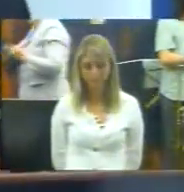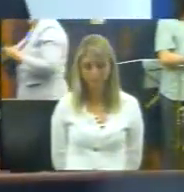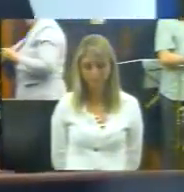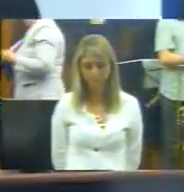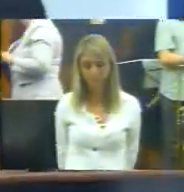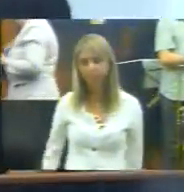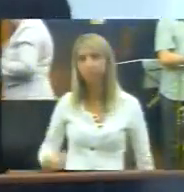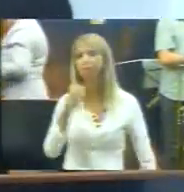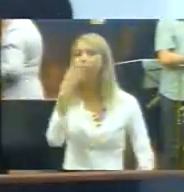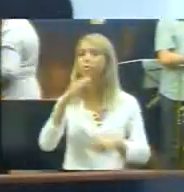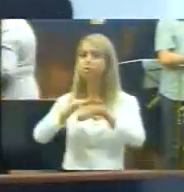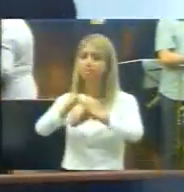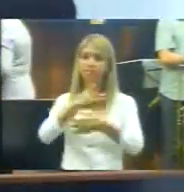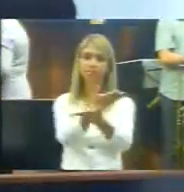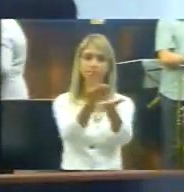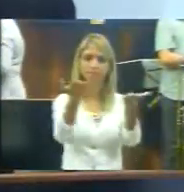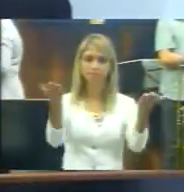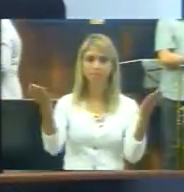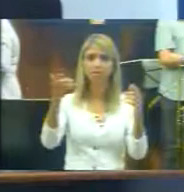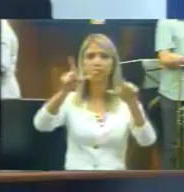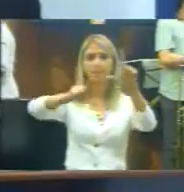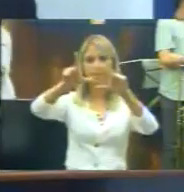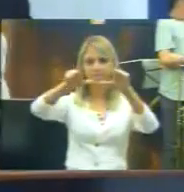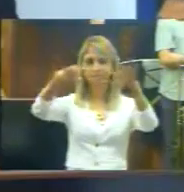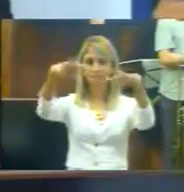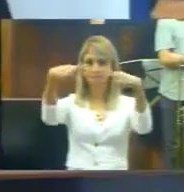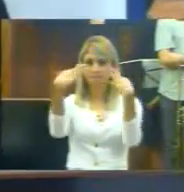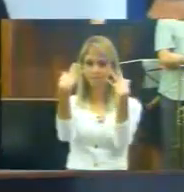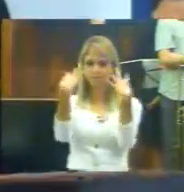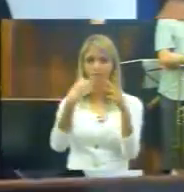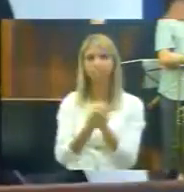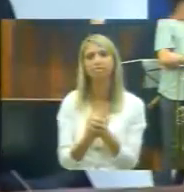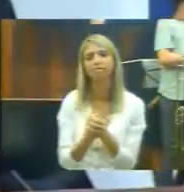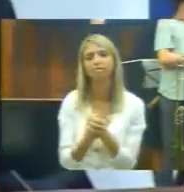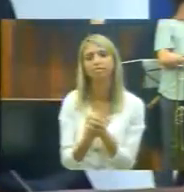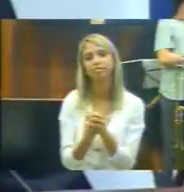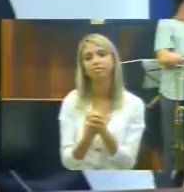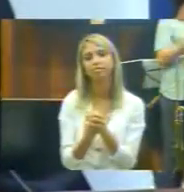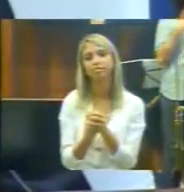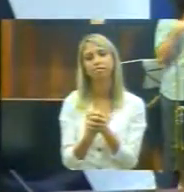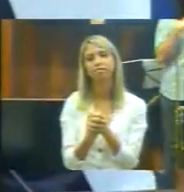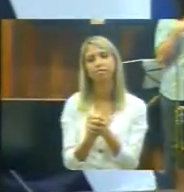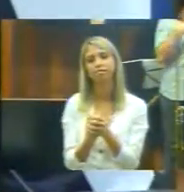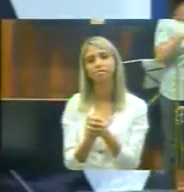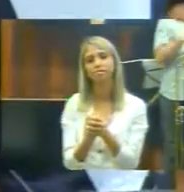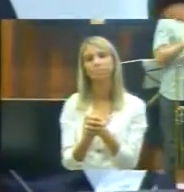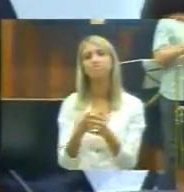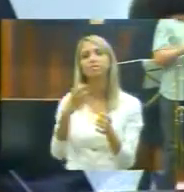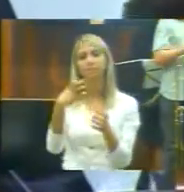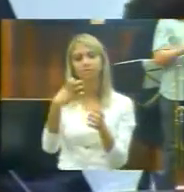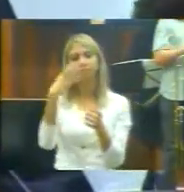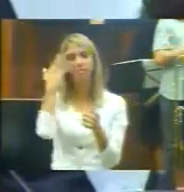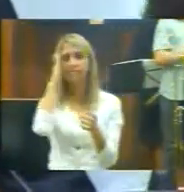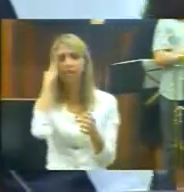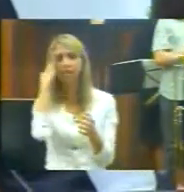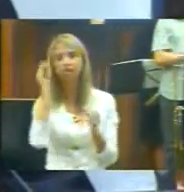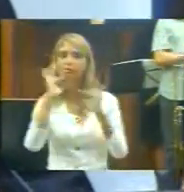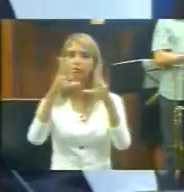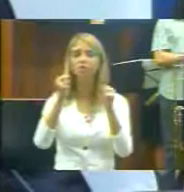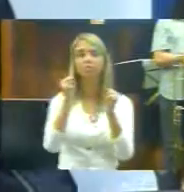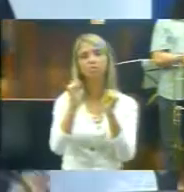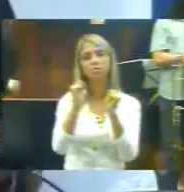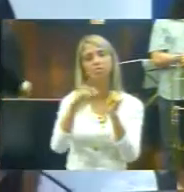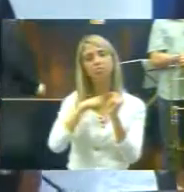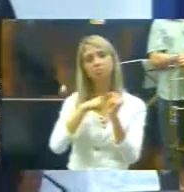Boa noite a todos que estão aqui, aos que nos assistem em casa. Espero que a cerimônia tenha sido interessante para vocês, como tem sido para